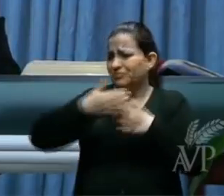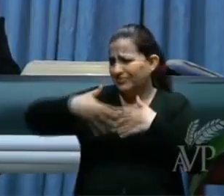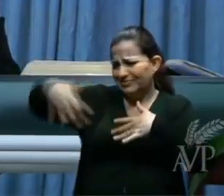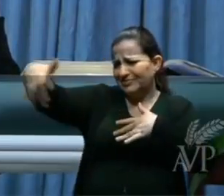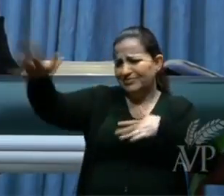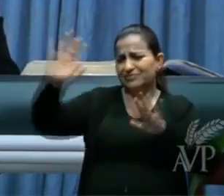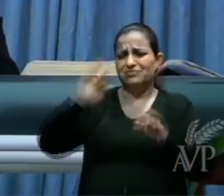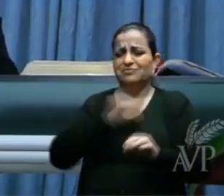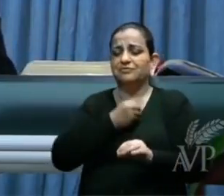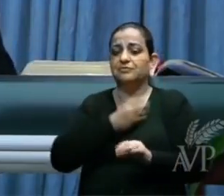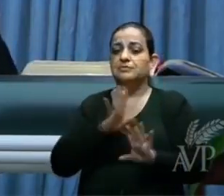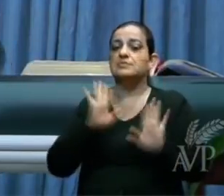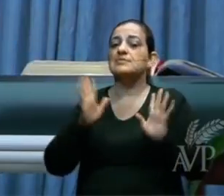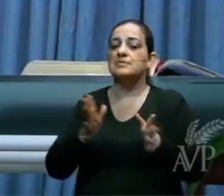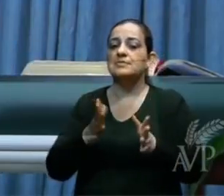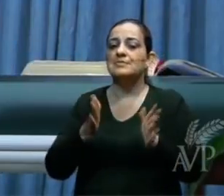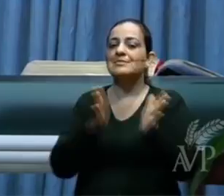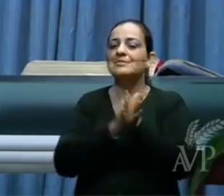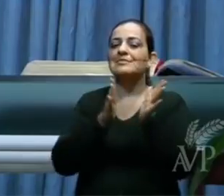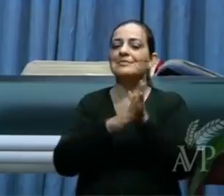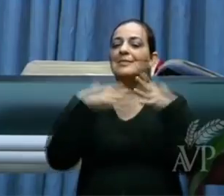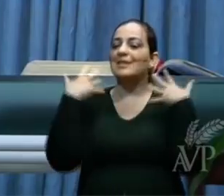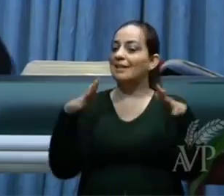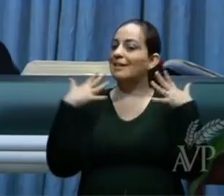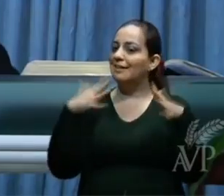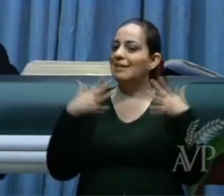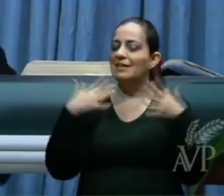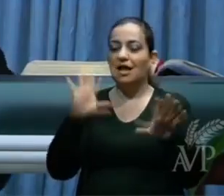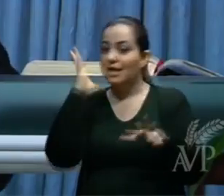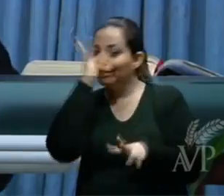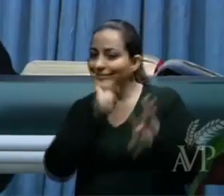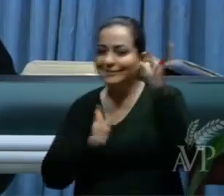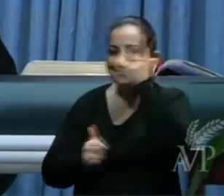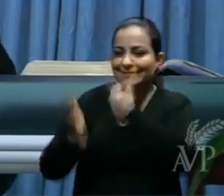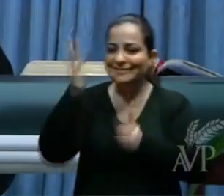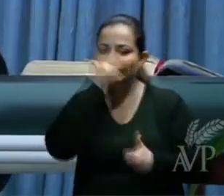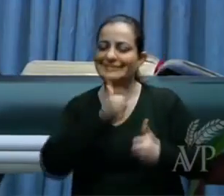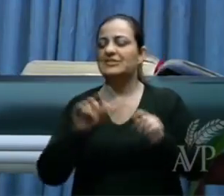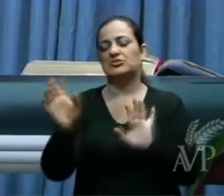lá agora que a gente tem que aplaudia chá bonitinho